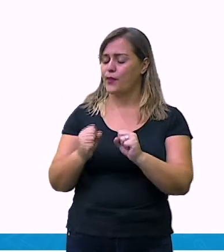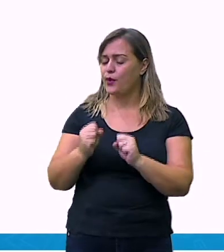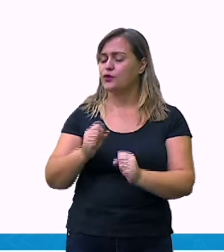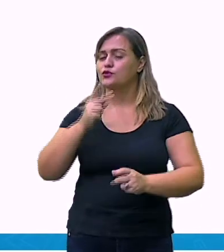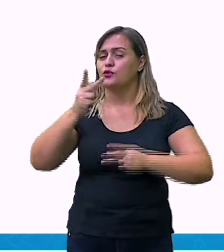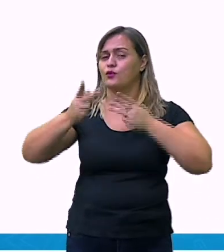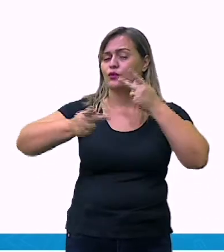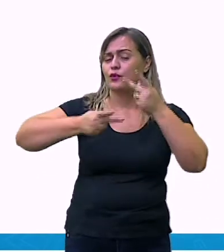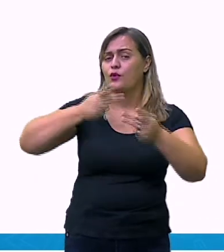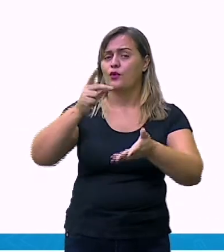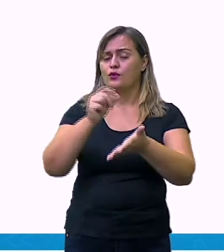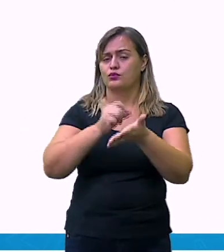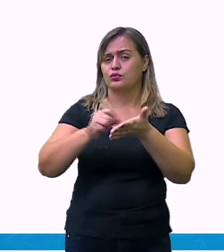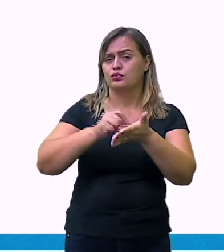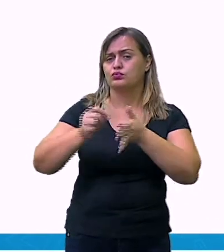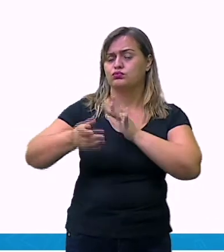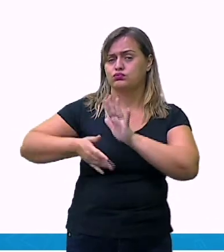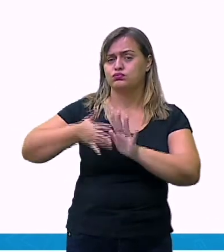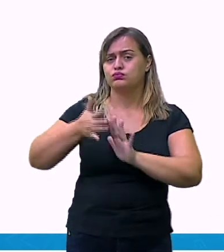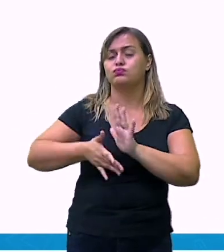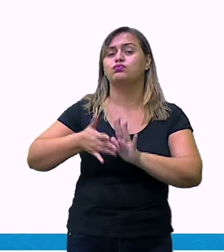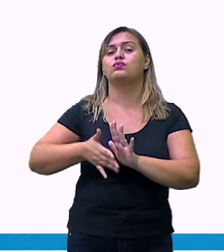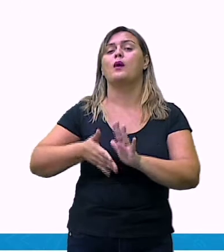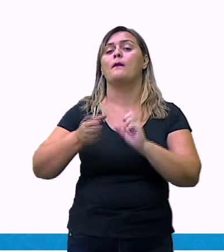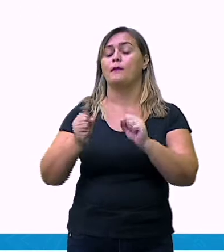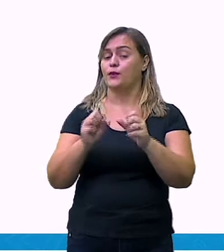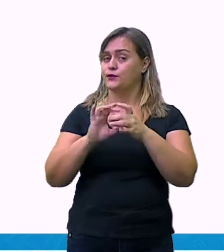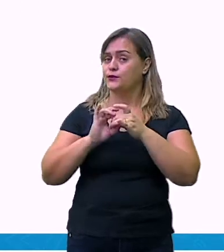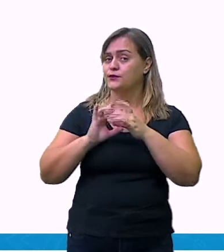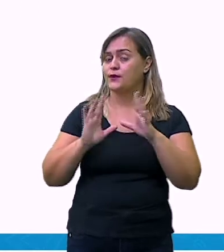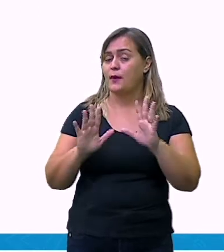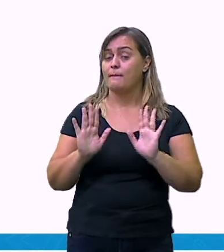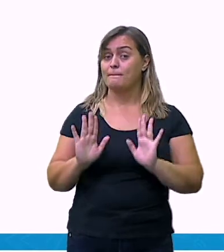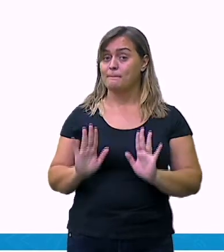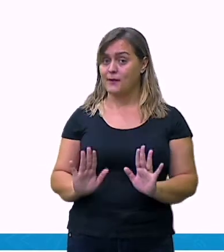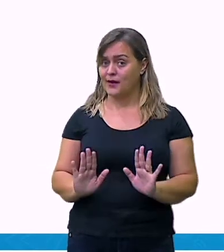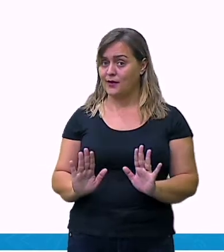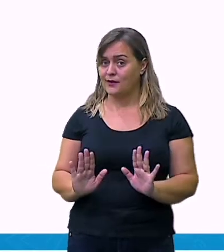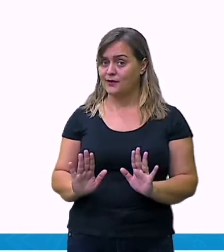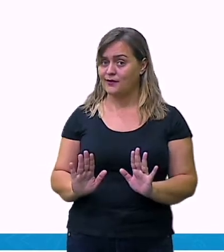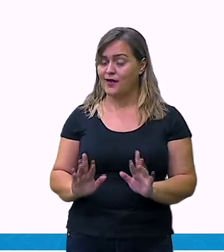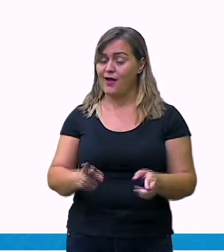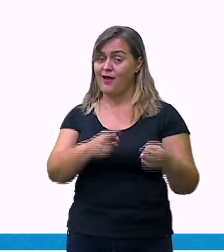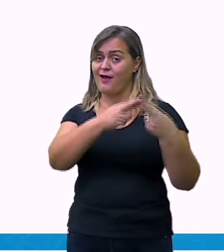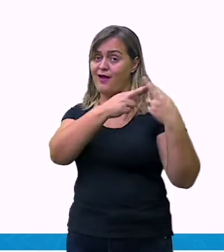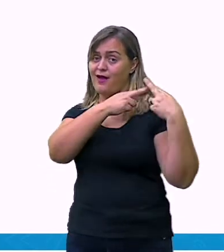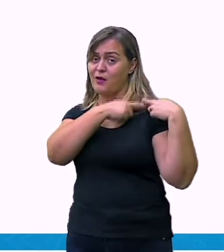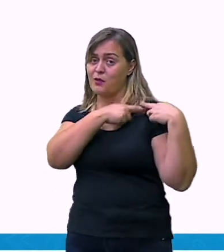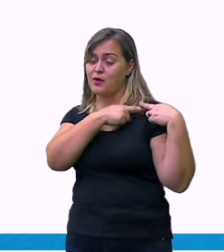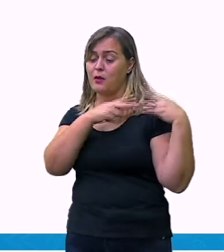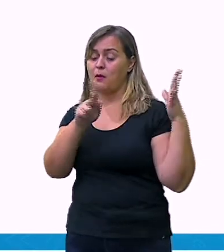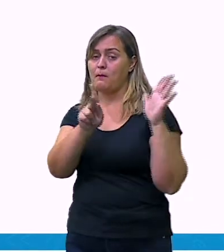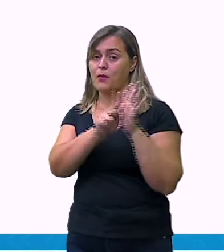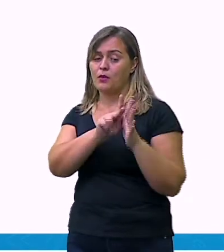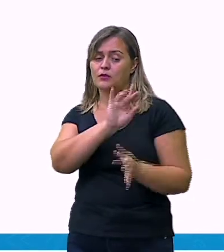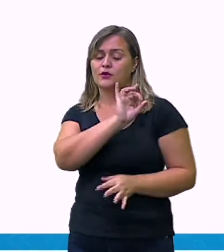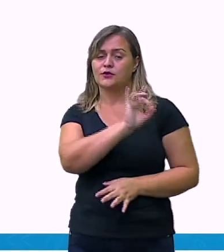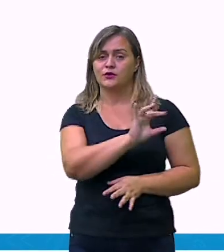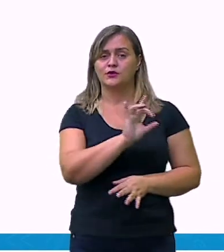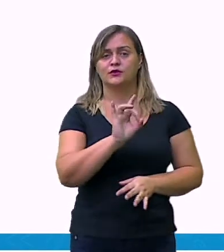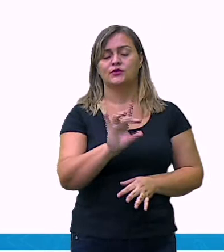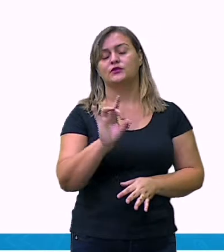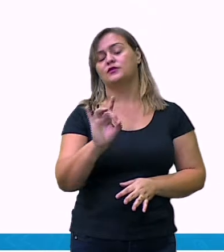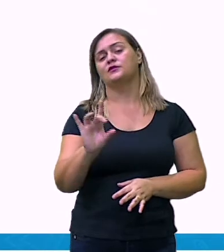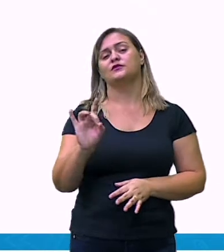imprimir livremente, respondendo, todavia, pelos abusos dessa liberdade nos